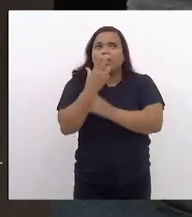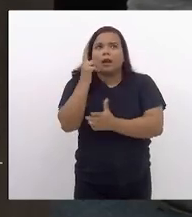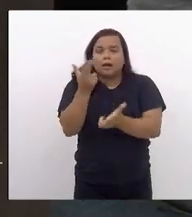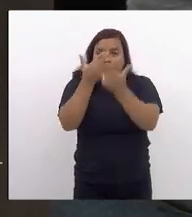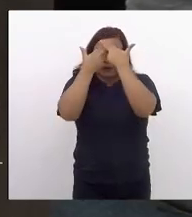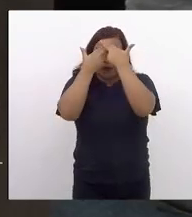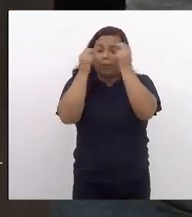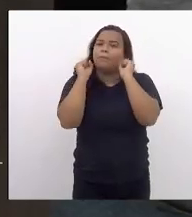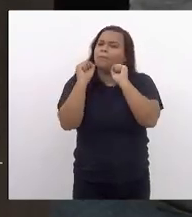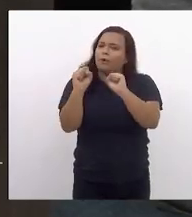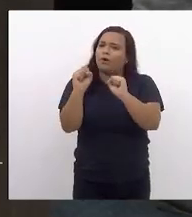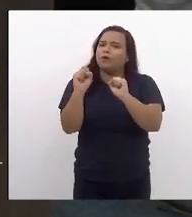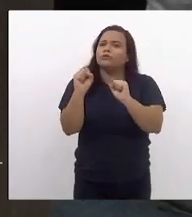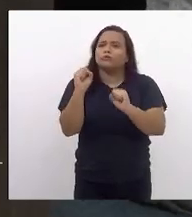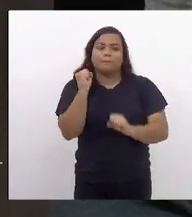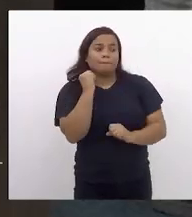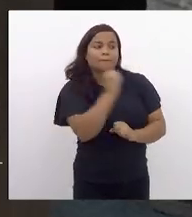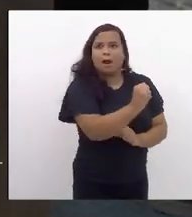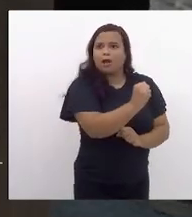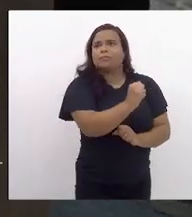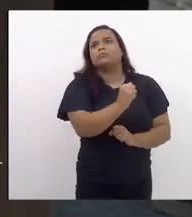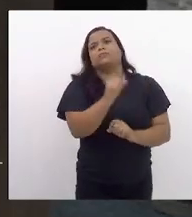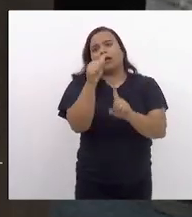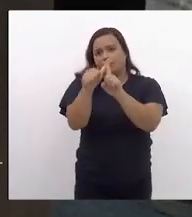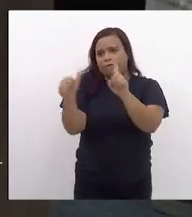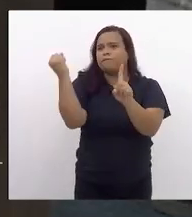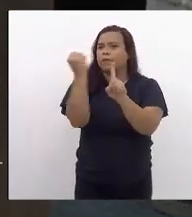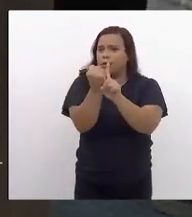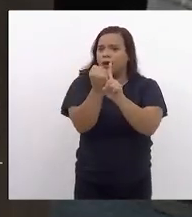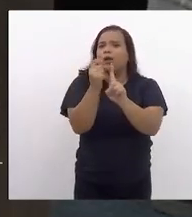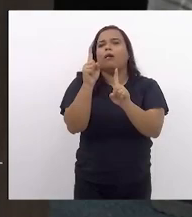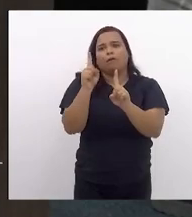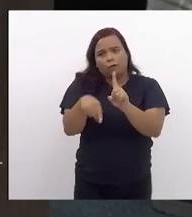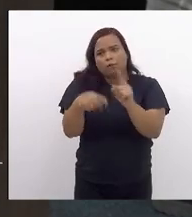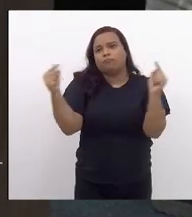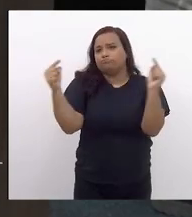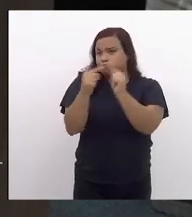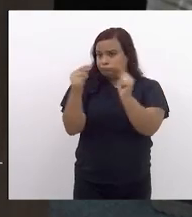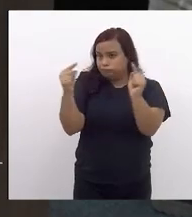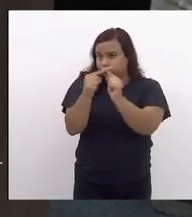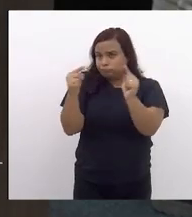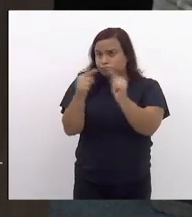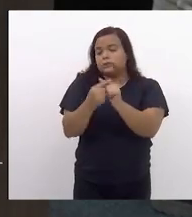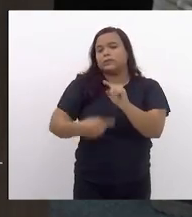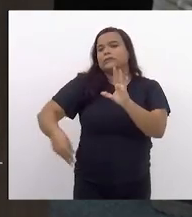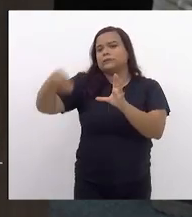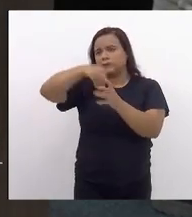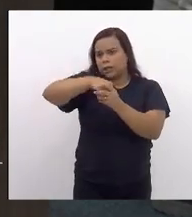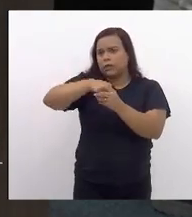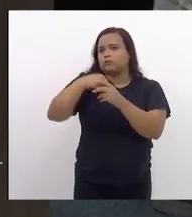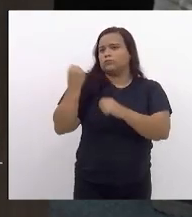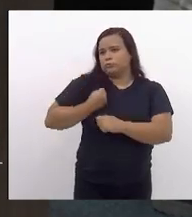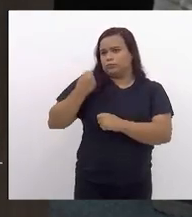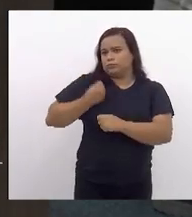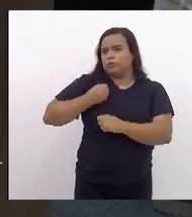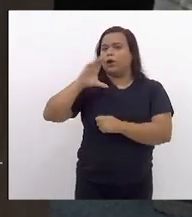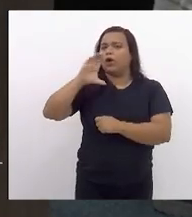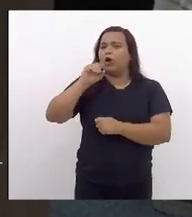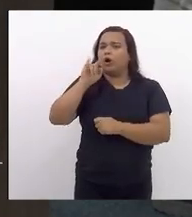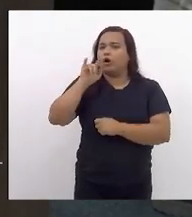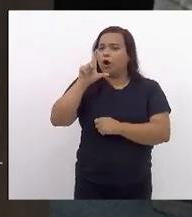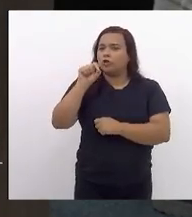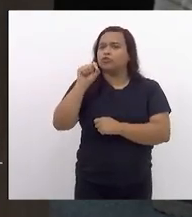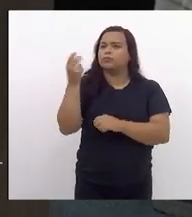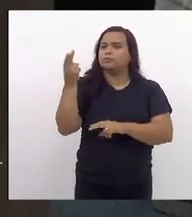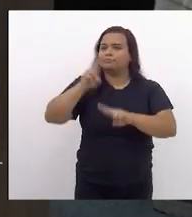ela pode matar. Tanto é que o feminicídio hoje é uma tipificação no Código Penal e que demonstra o